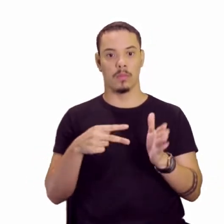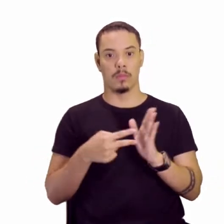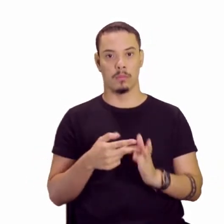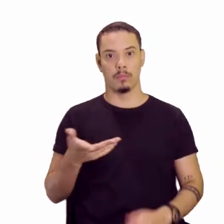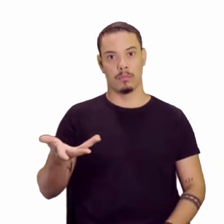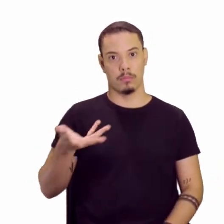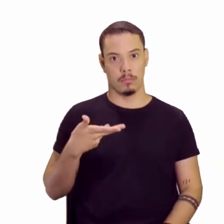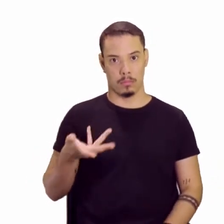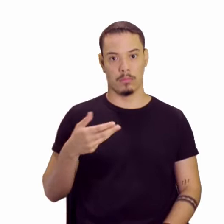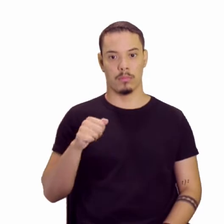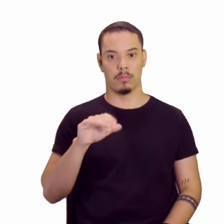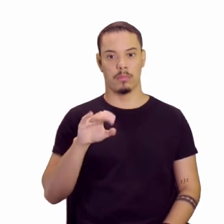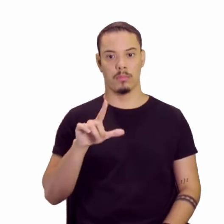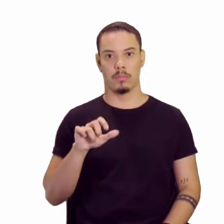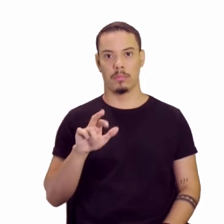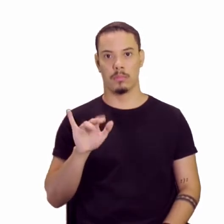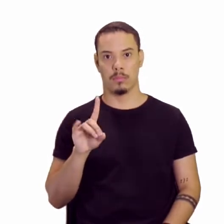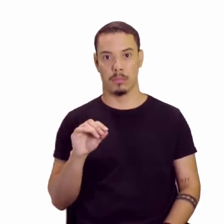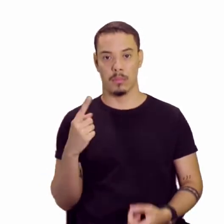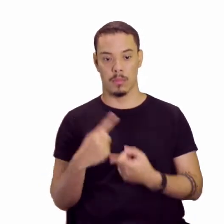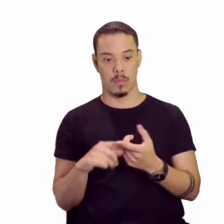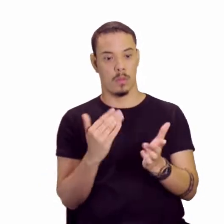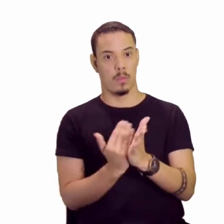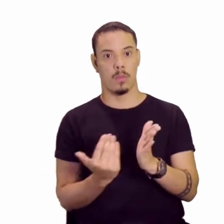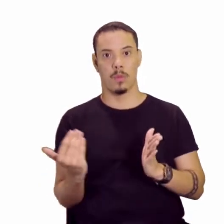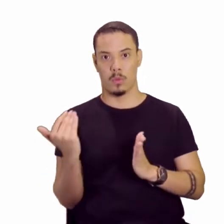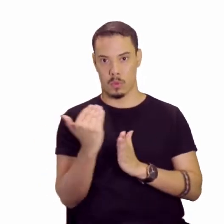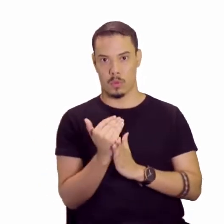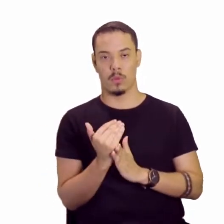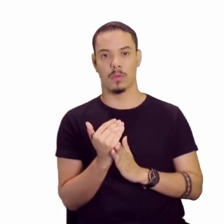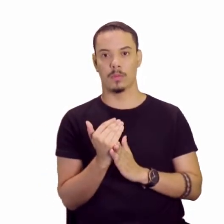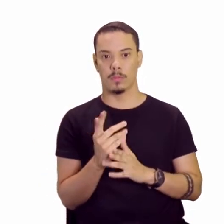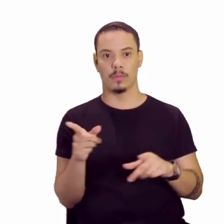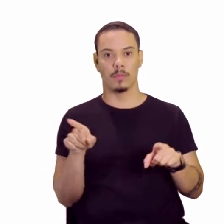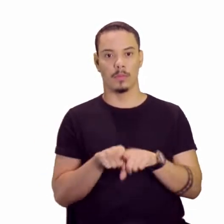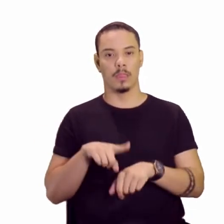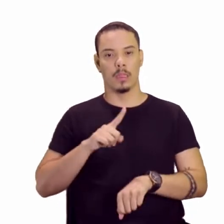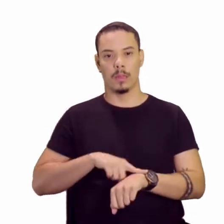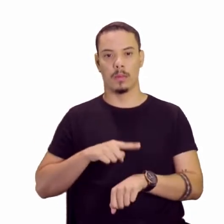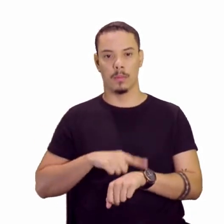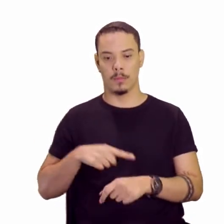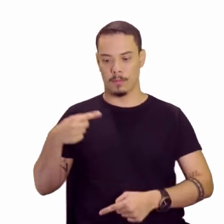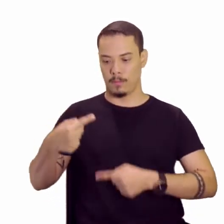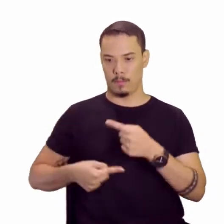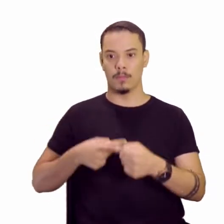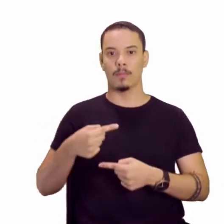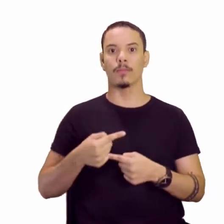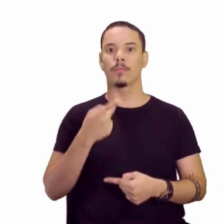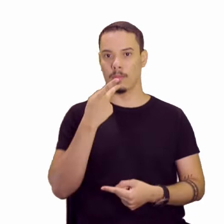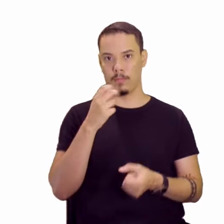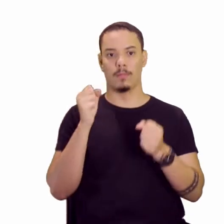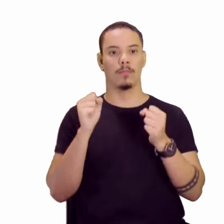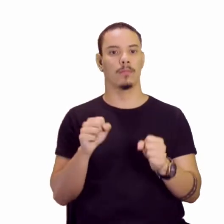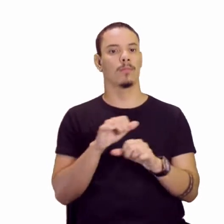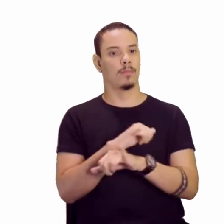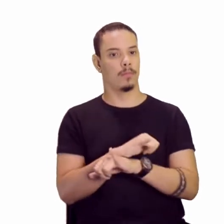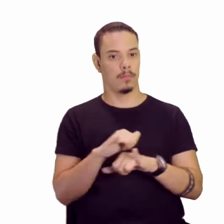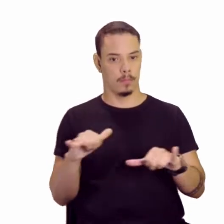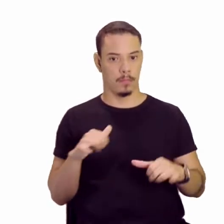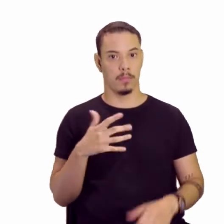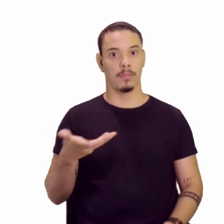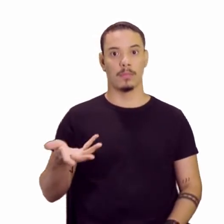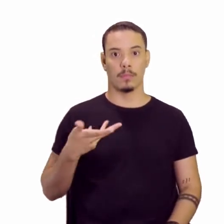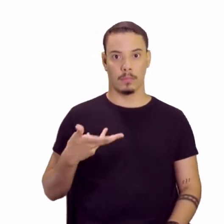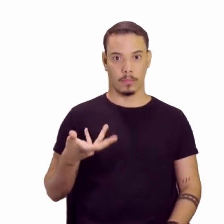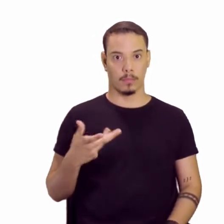acelerado. Exatamente. Aumentou a velocidade? Aumentou a velocidade com o passar do tempo, então a gente pode falar que esse movimento ele é